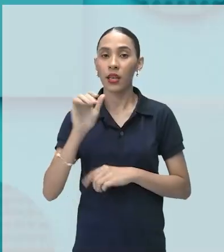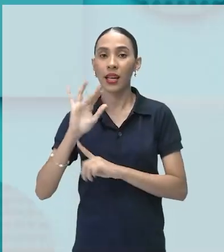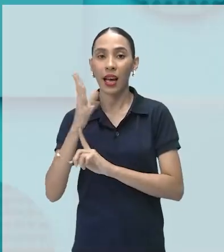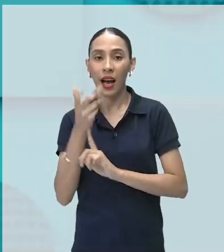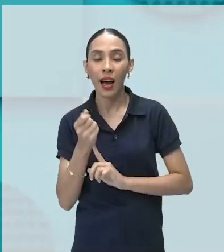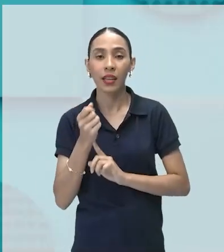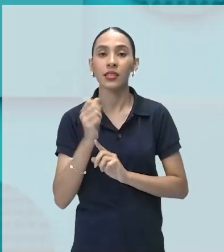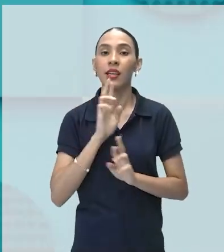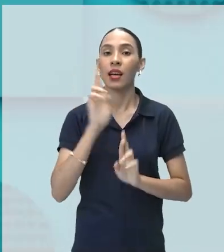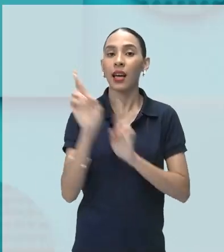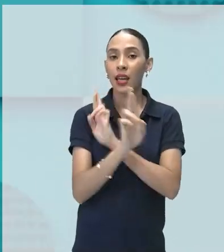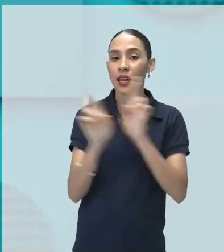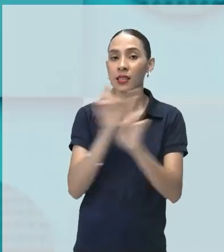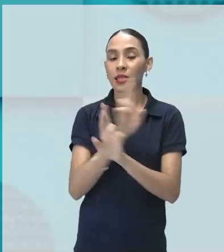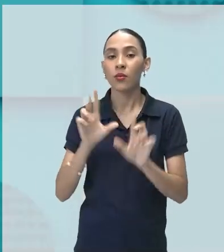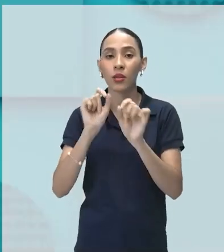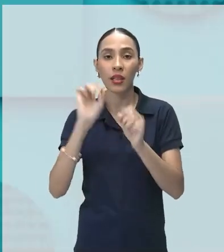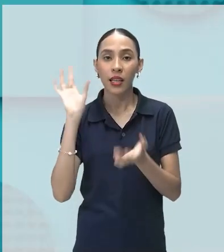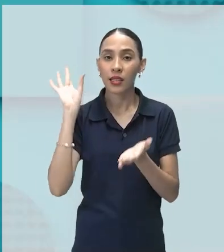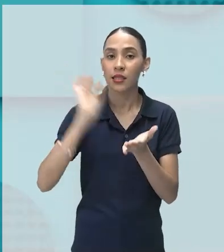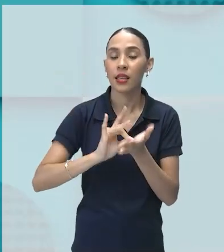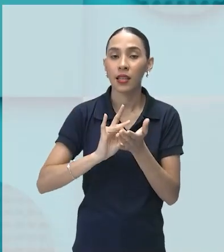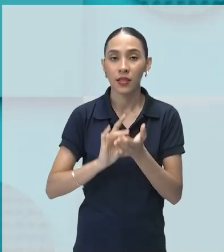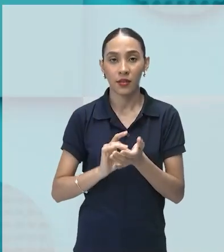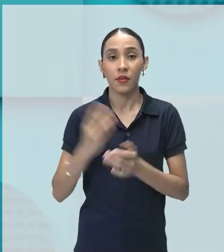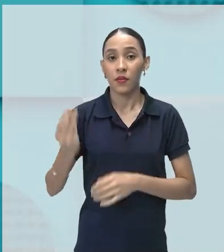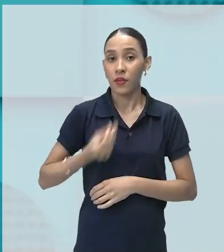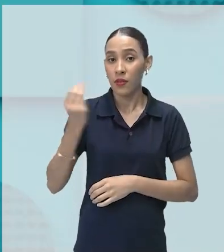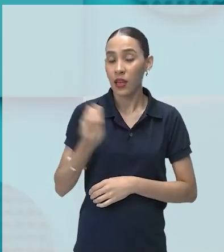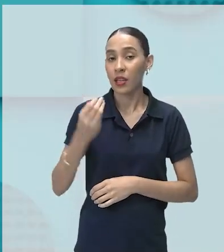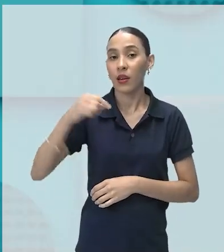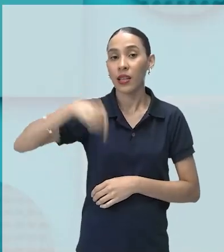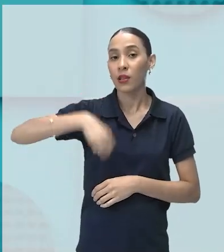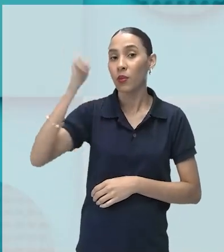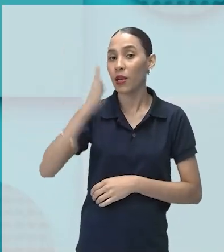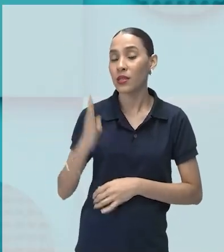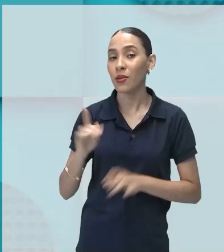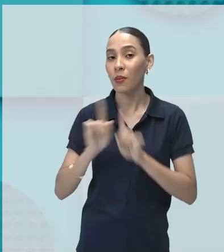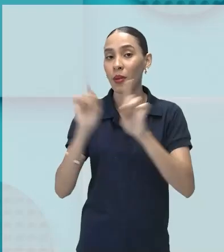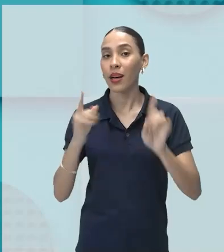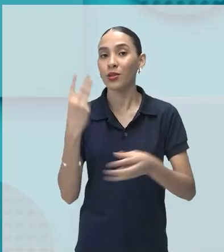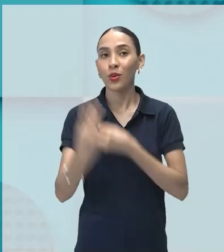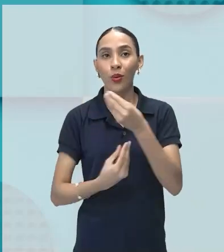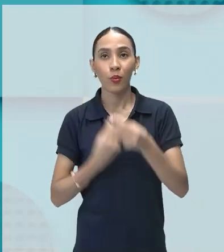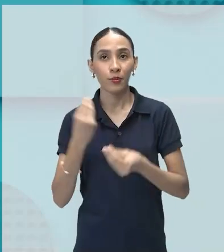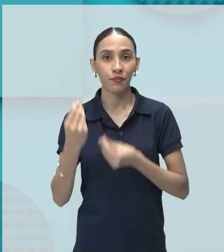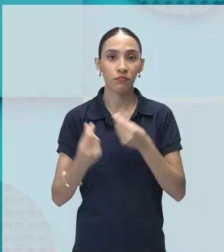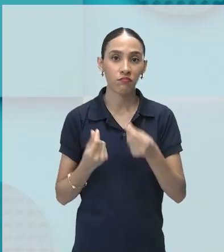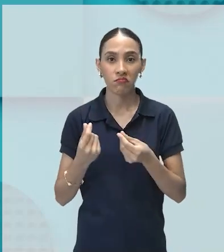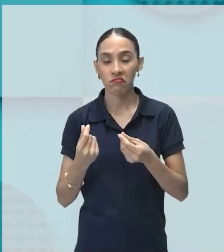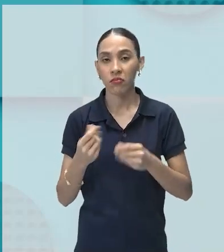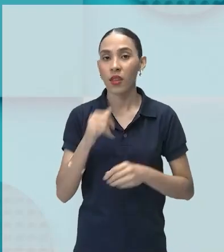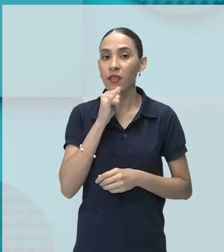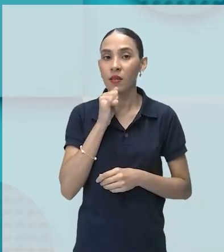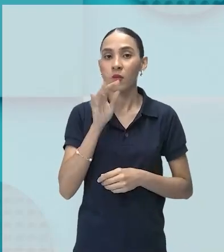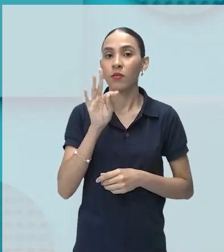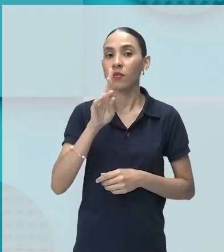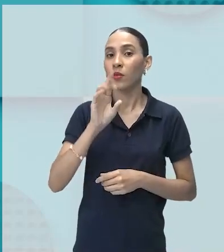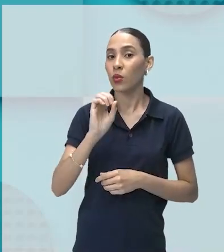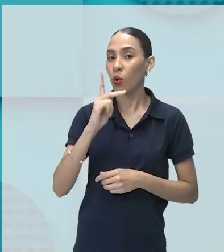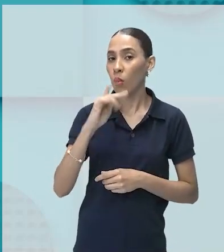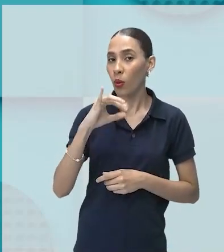em relação à realidade que se estava vivendo no Brasil, mas de uma forma, vamos chamar, meia